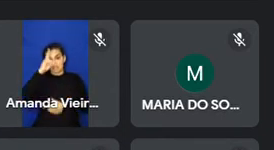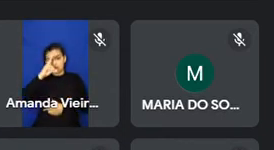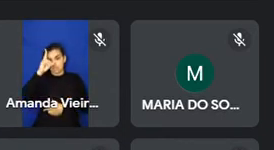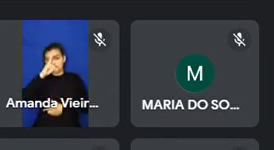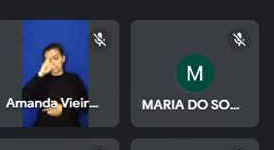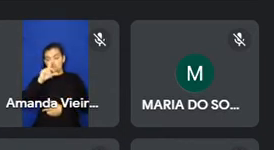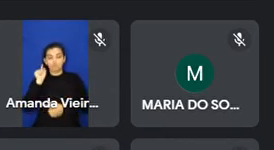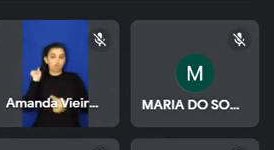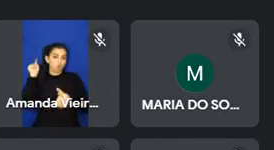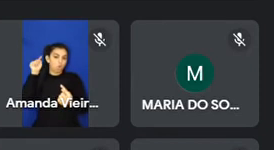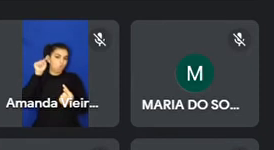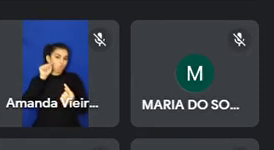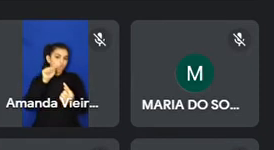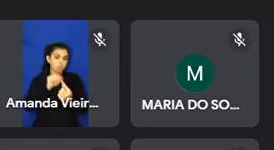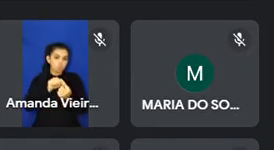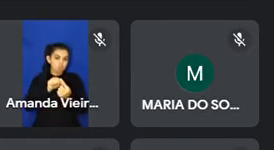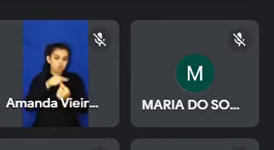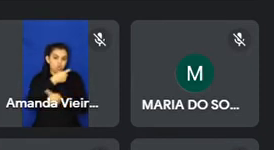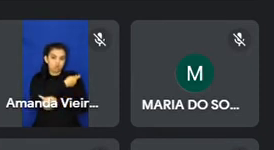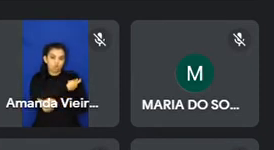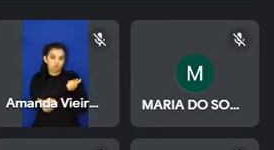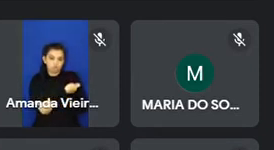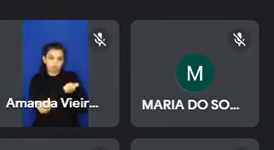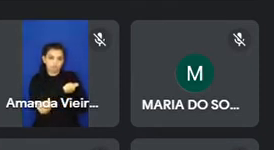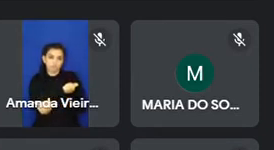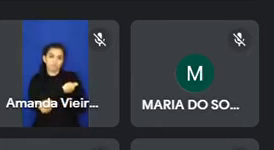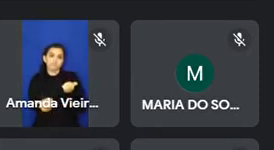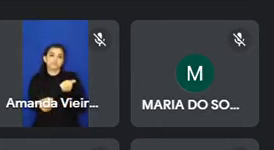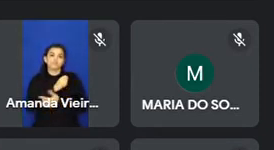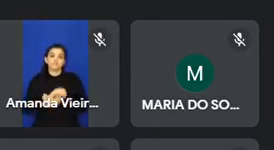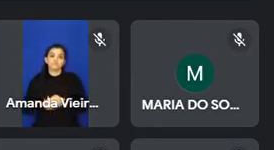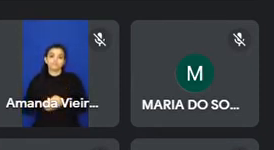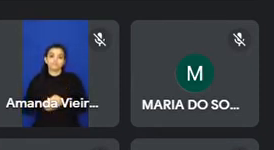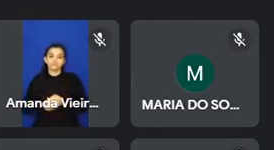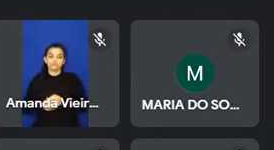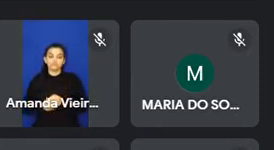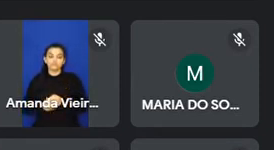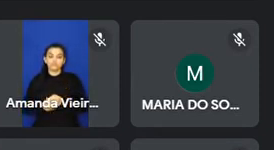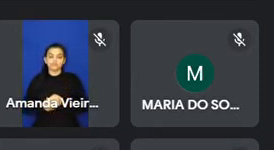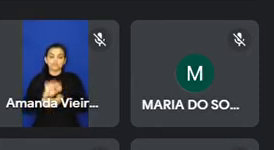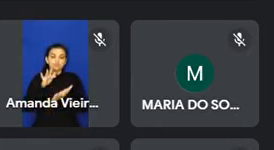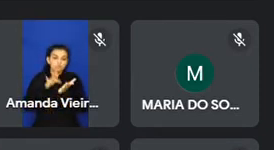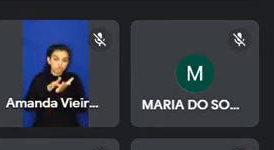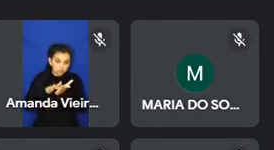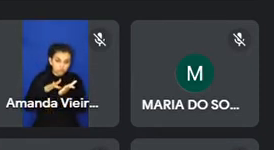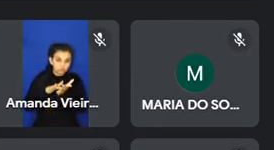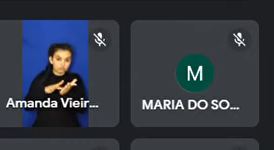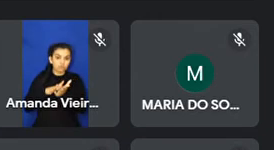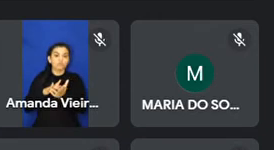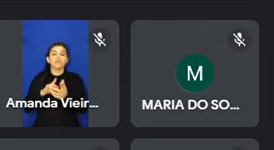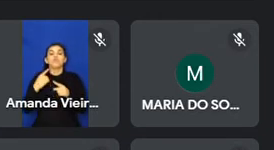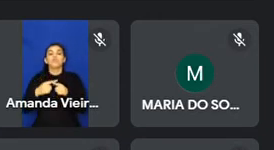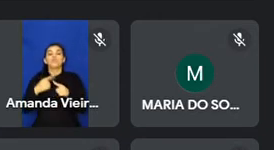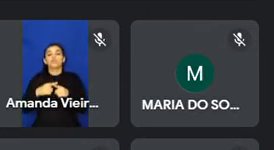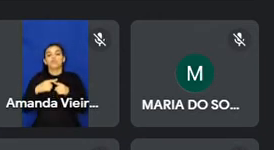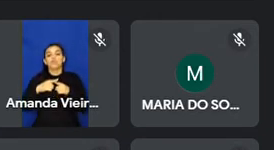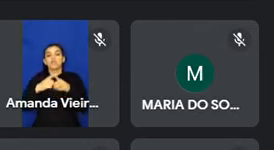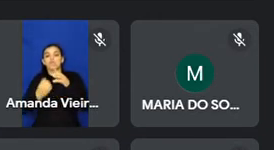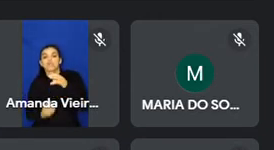objetivo da vacina, né? Da imunização ativa artificial, gerar essas células de memória para que,